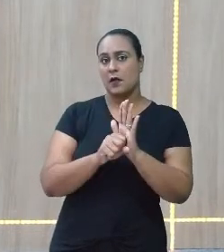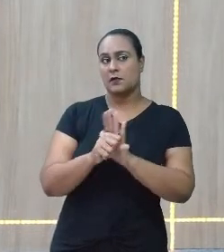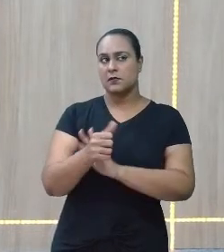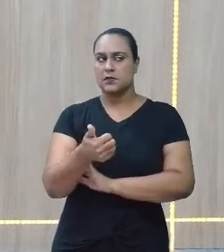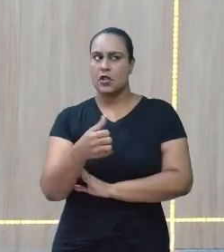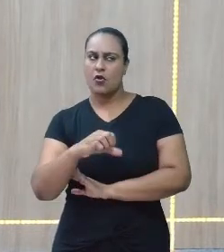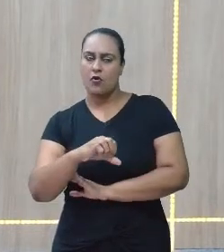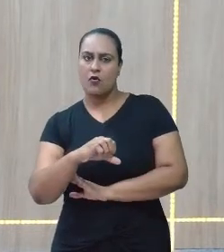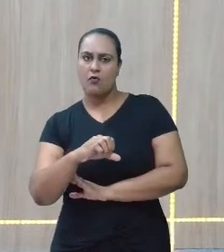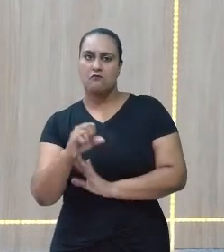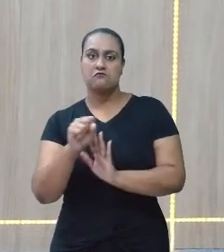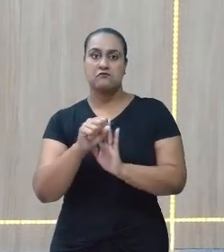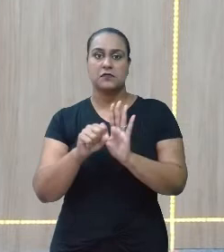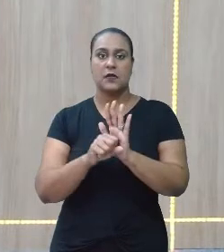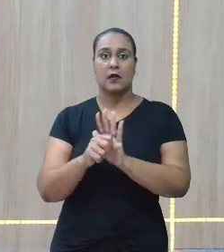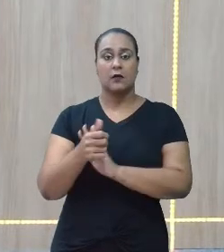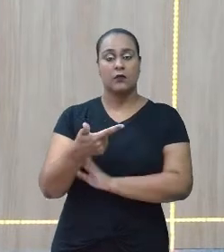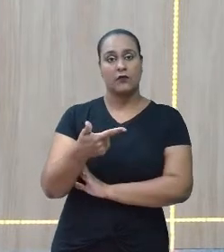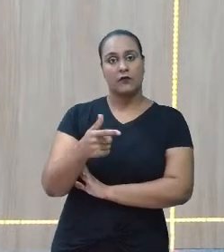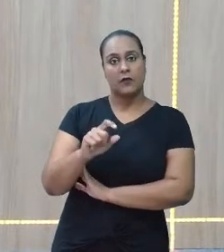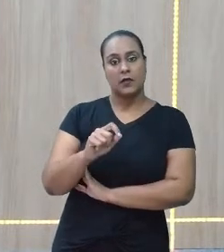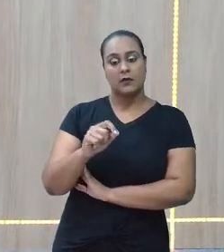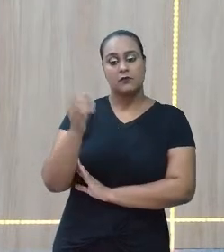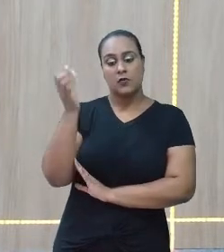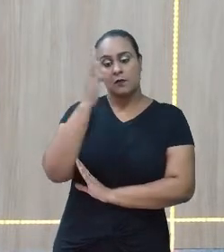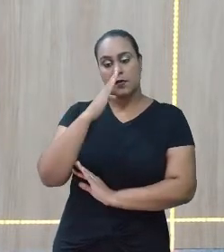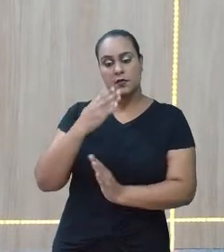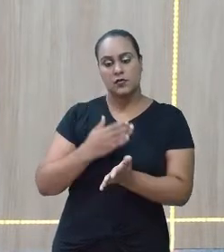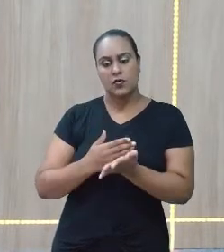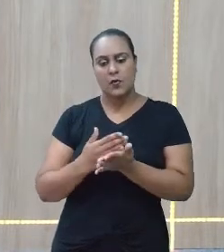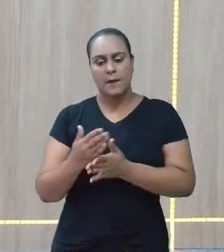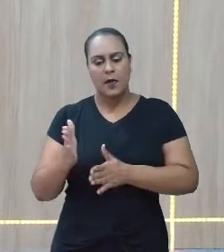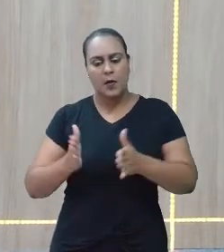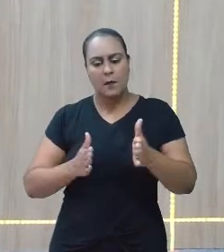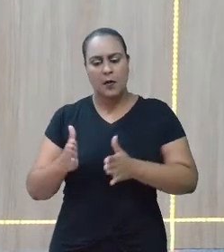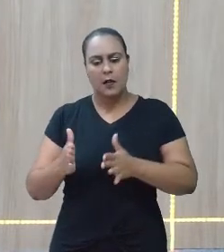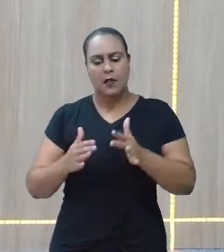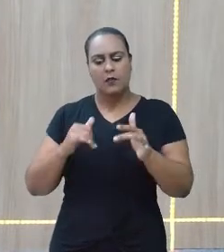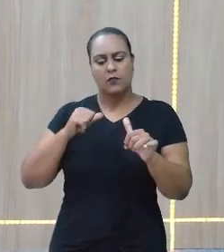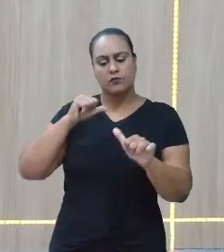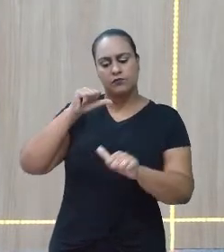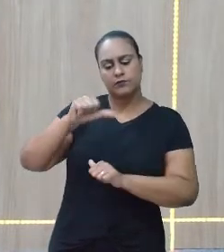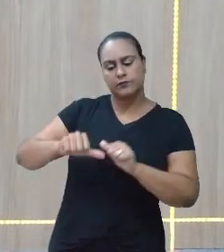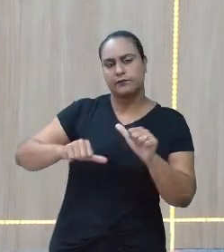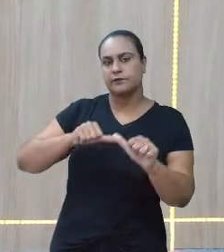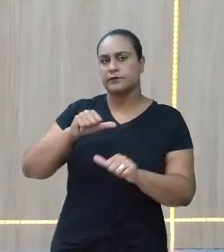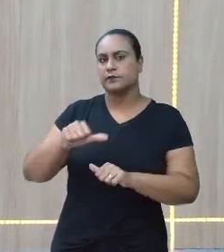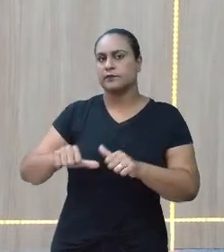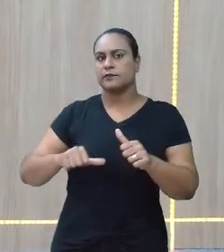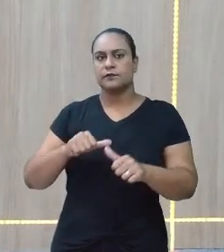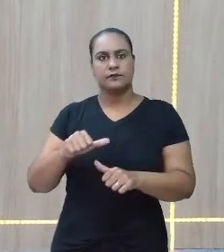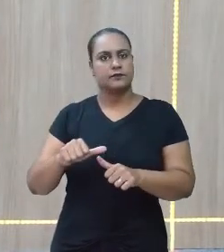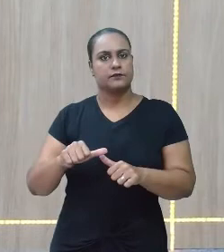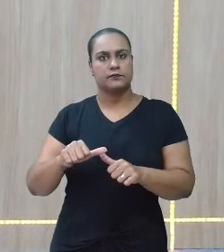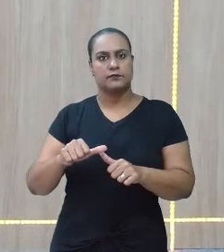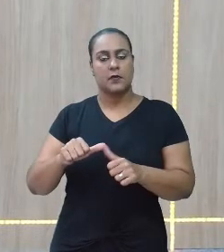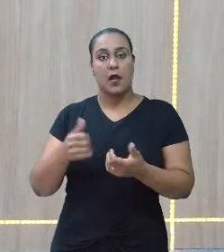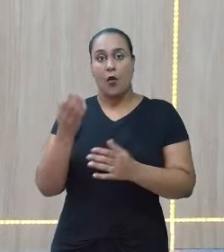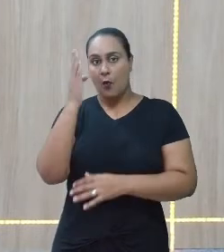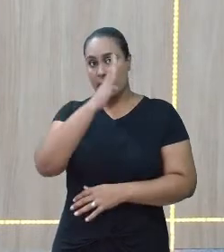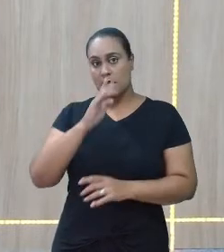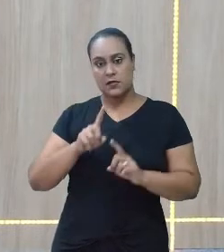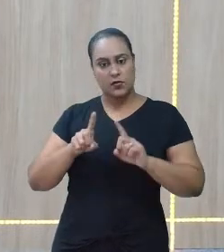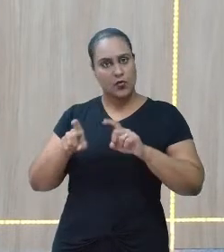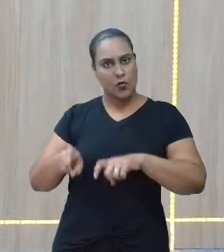o século XX, o Brasil começa a passar por esse período de transição, deixando de ser um país rural para ser um